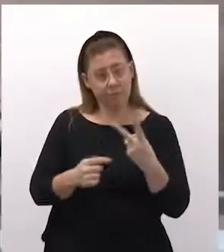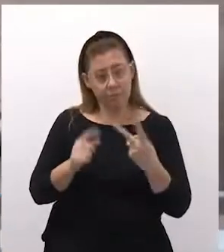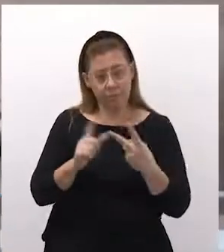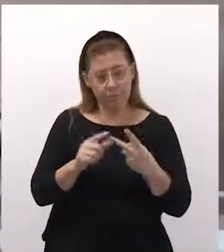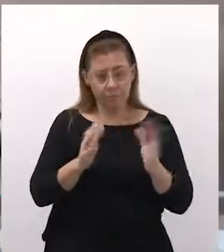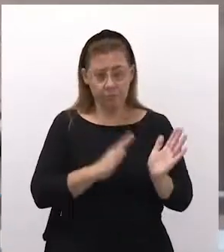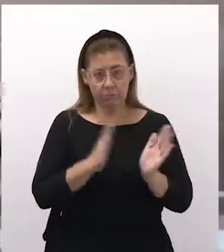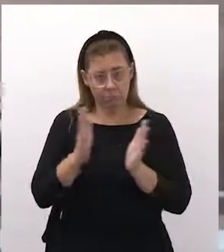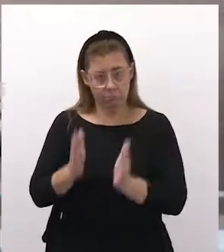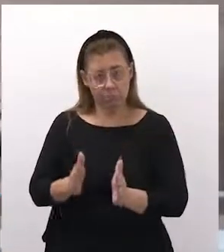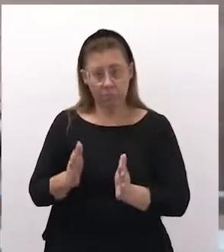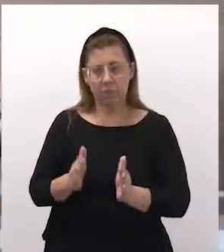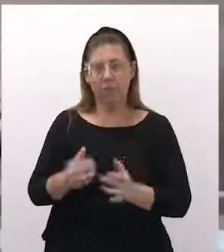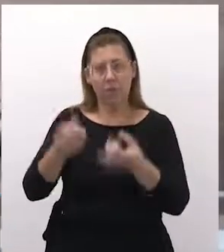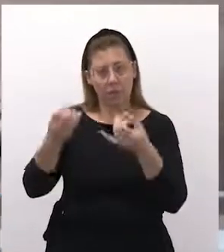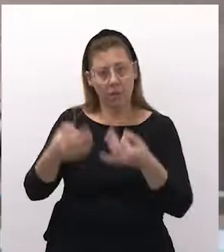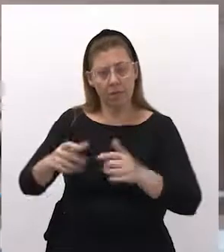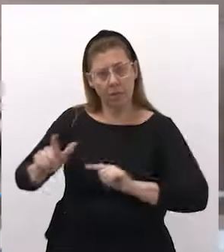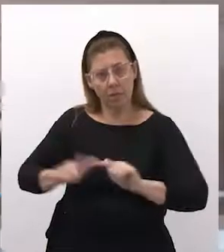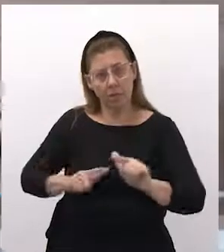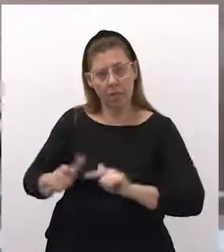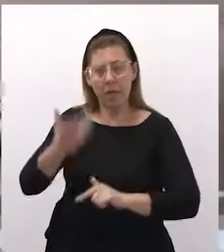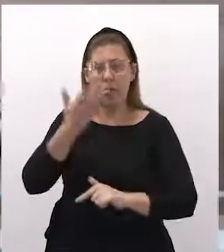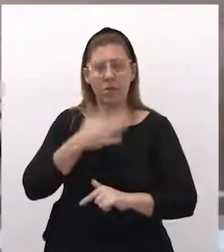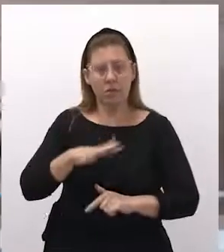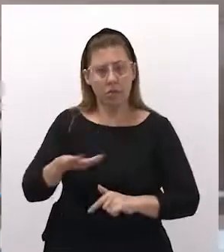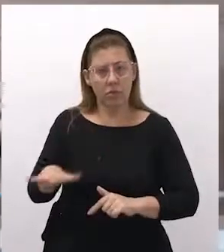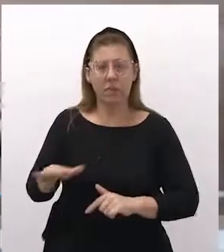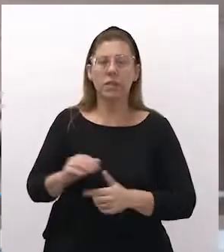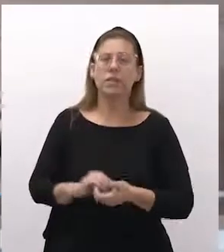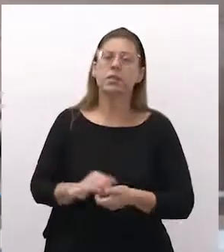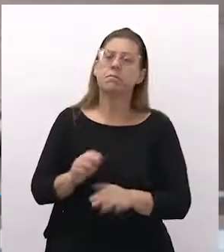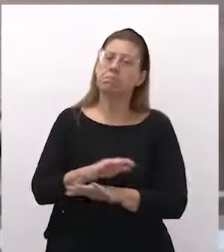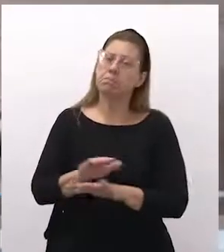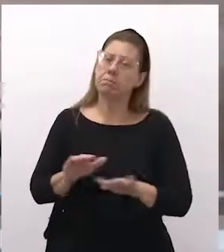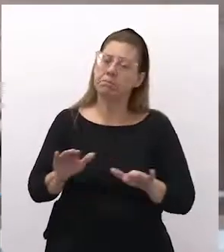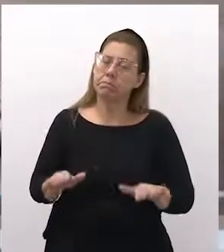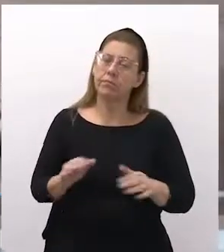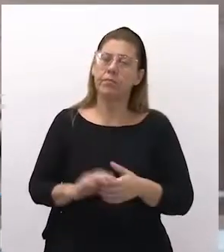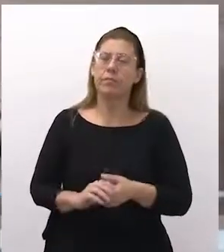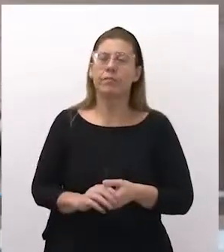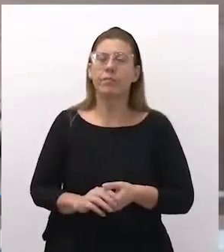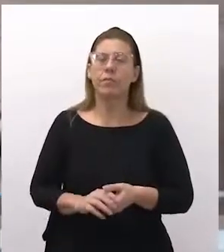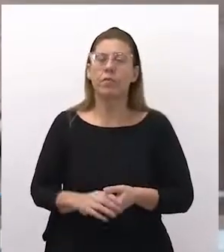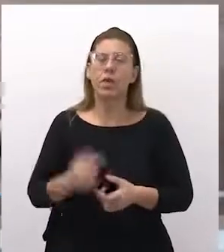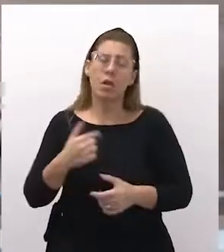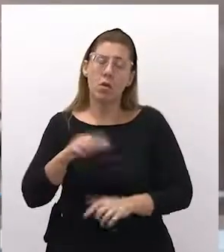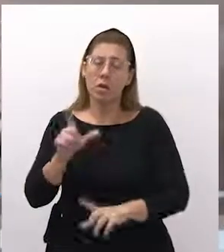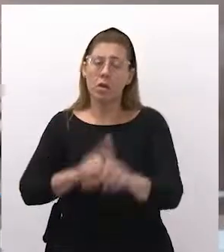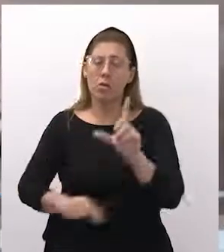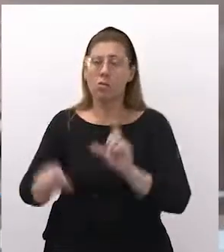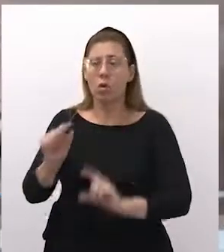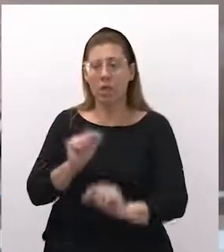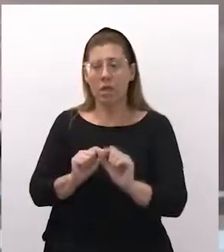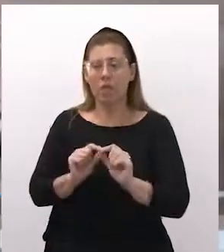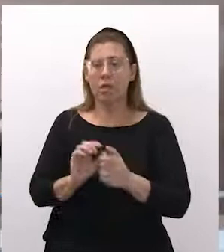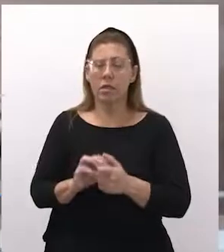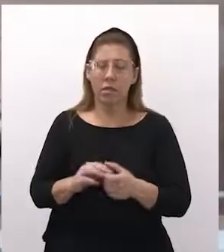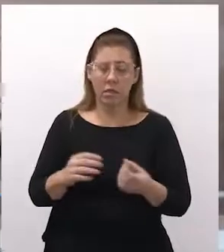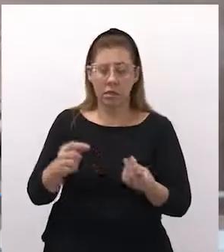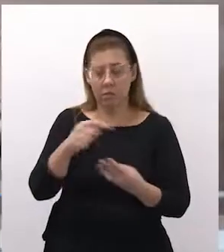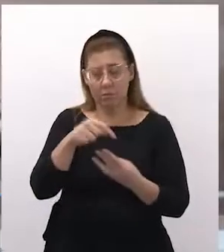daí a gente vai falar sobre o trabalho infantil, propriamente dito, né? Eu selecionei